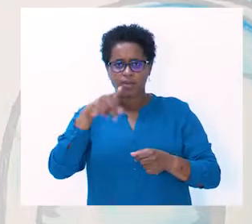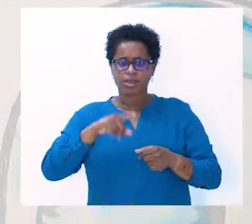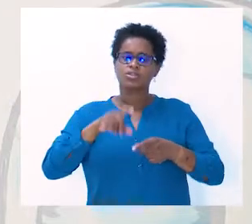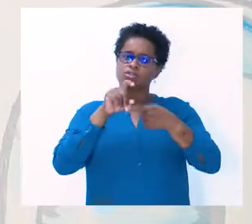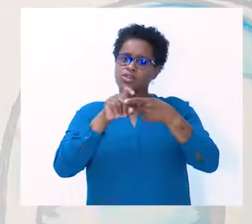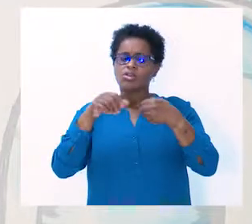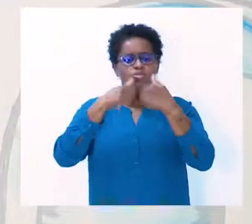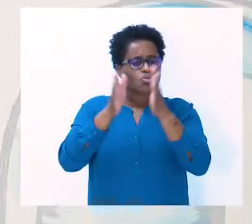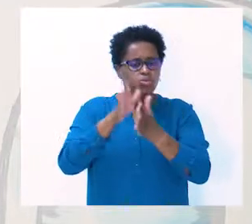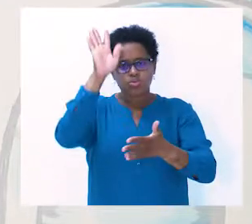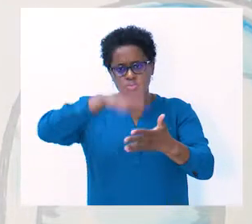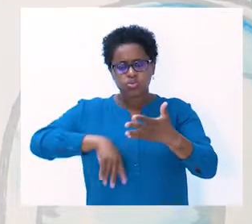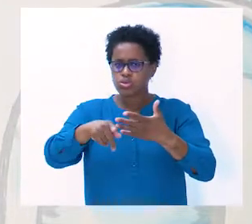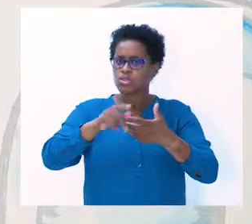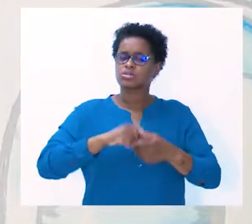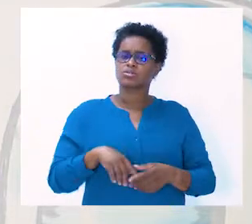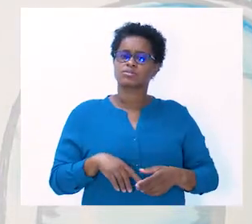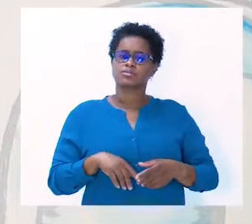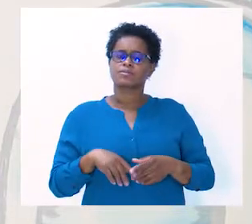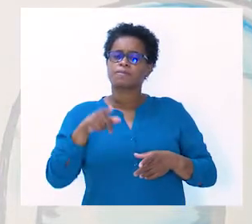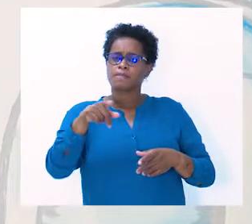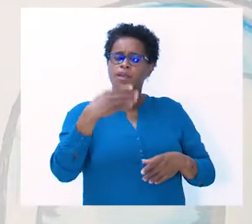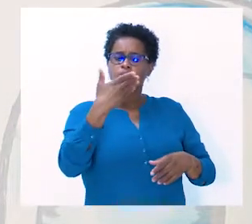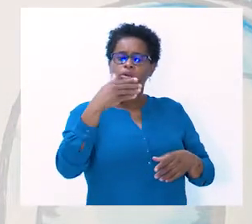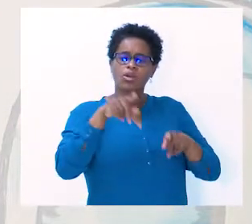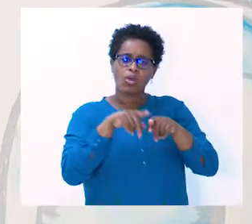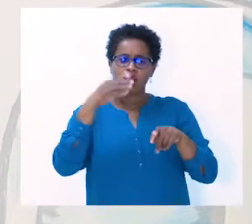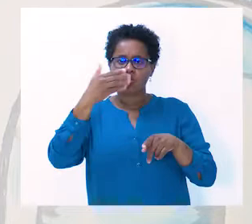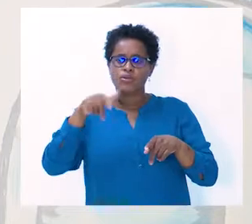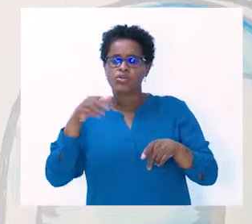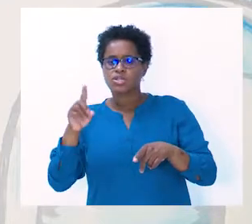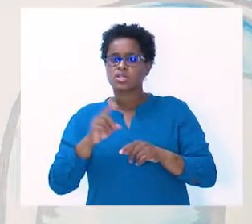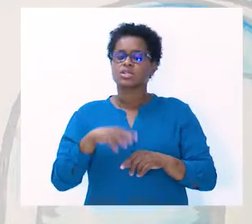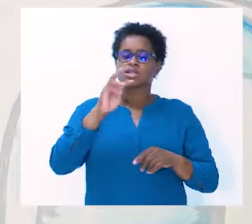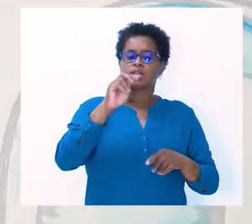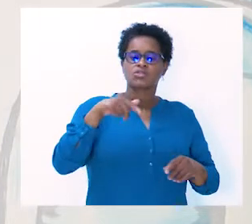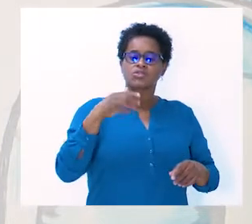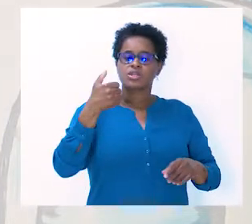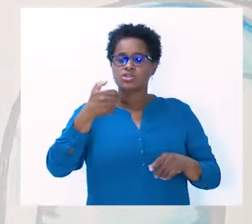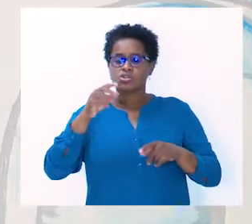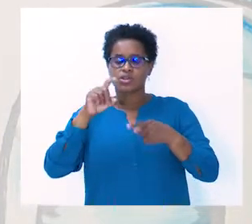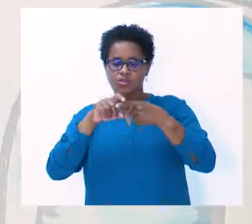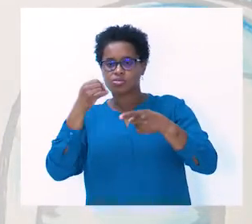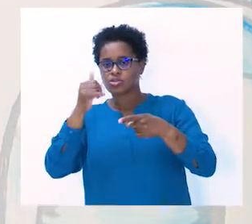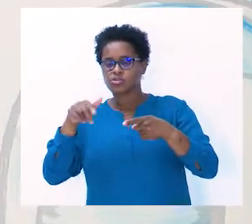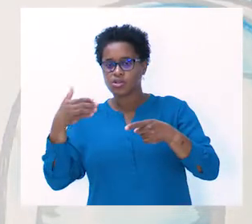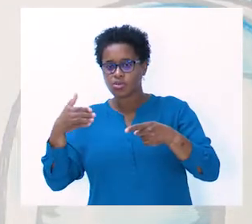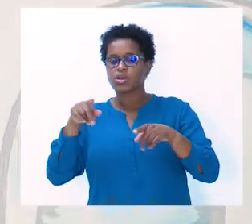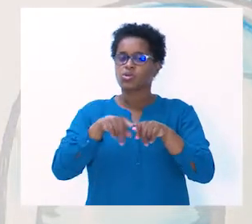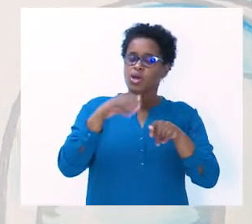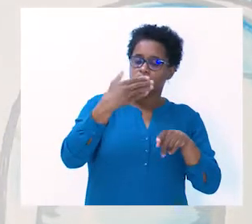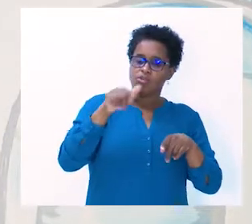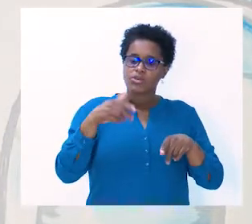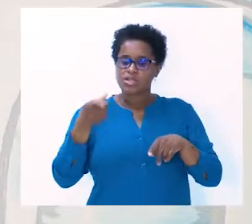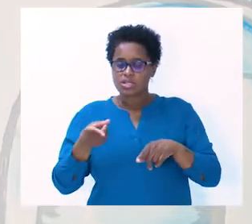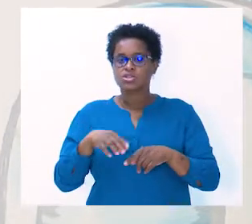conferir, dividindo tudo isso, 10 por 6 dá 1,6. 3,5 por 2,1 dá